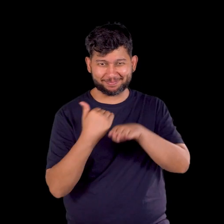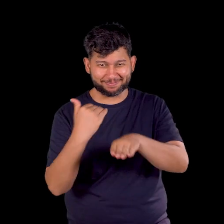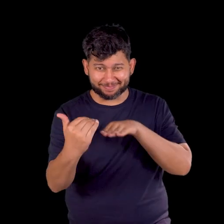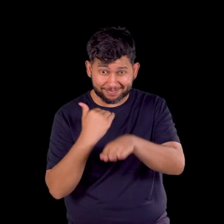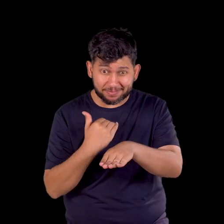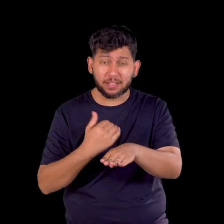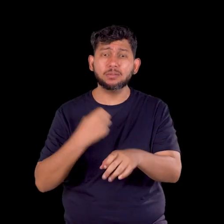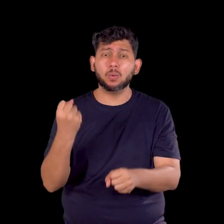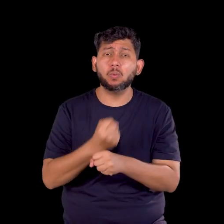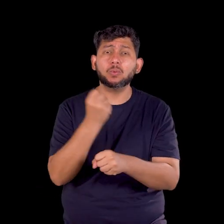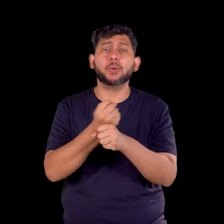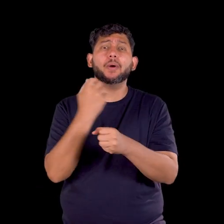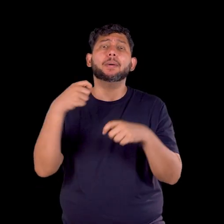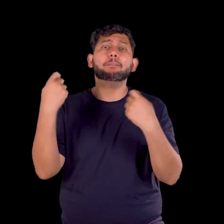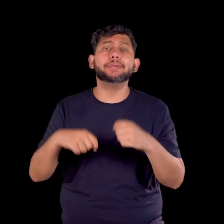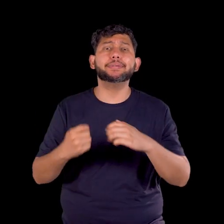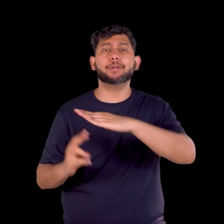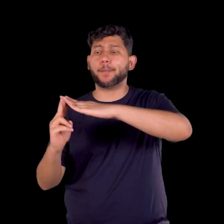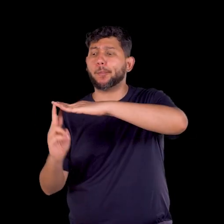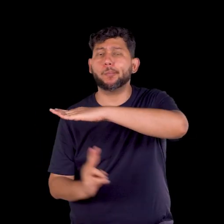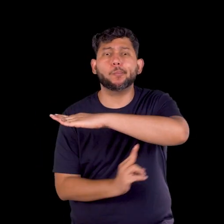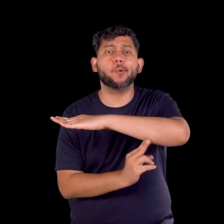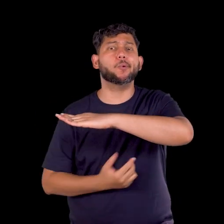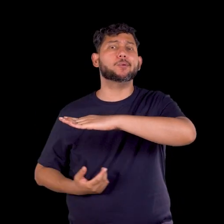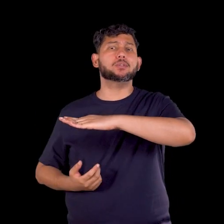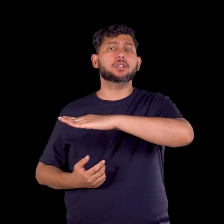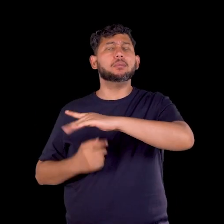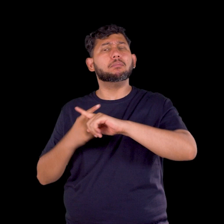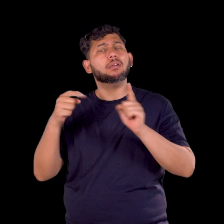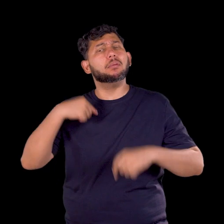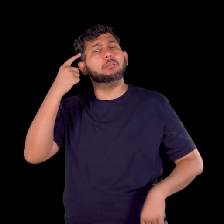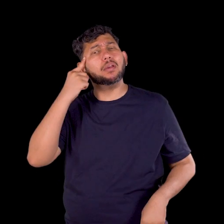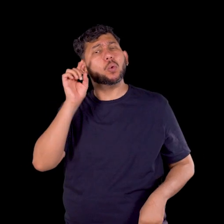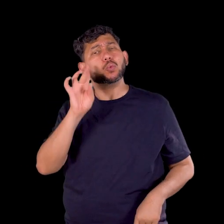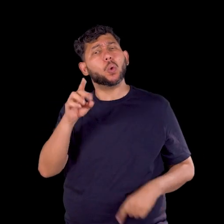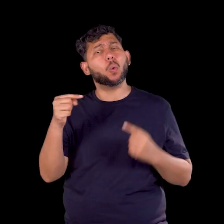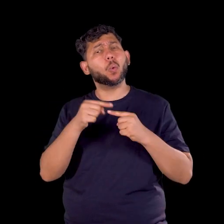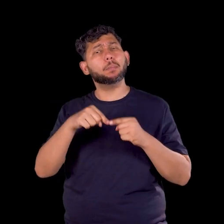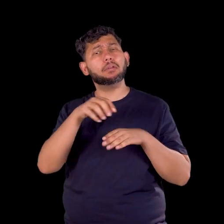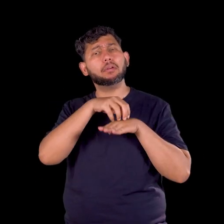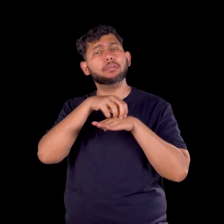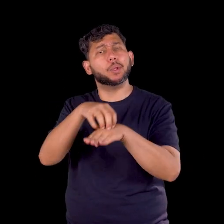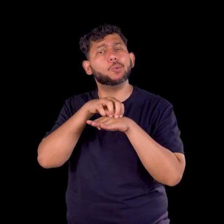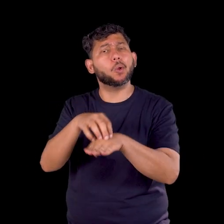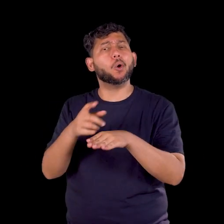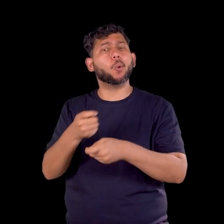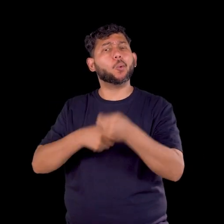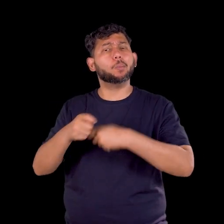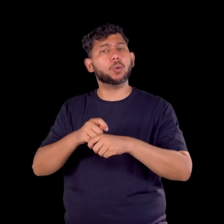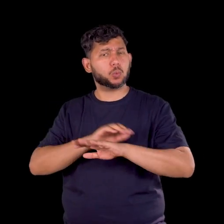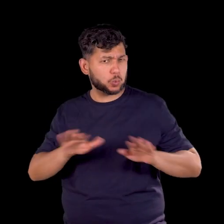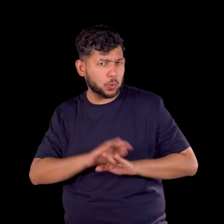correlatas, tais como a instalação de pontes, pode ir muito além da questão mobilidade, transporte e